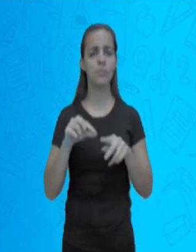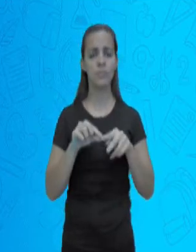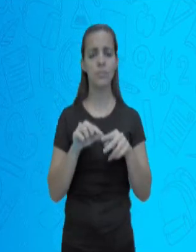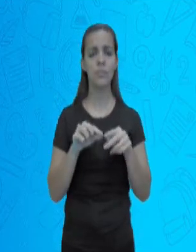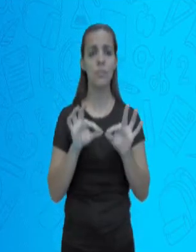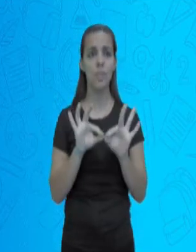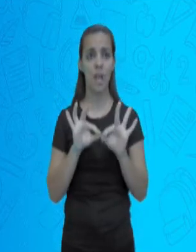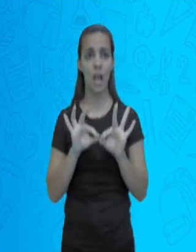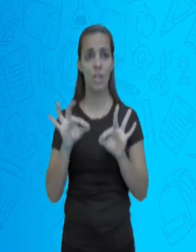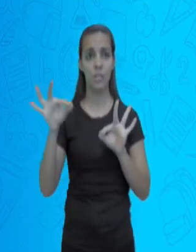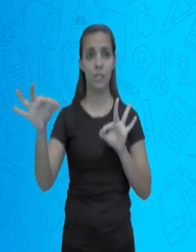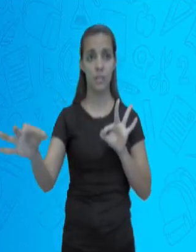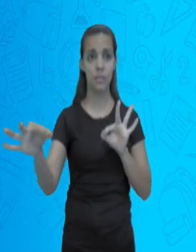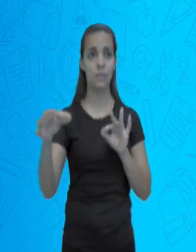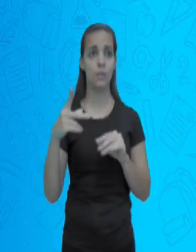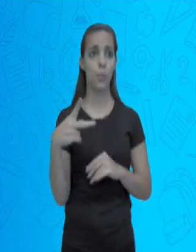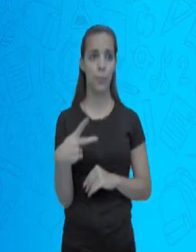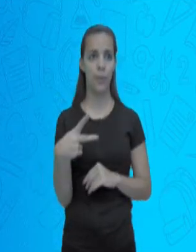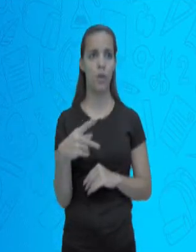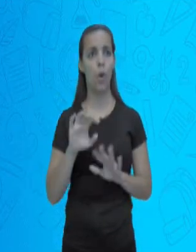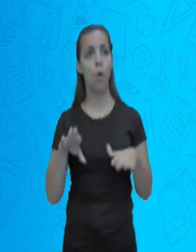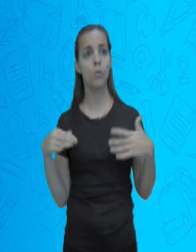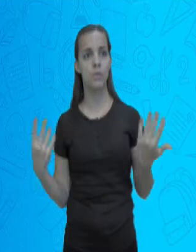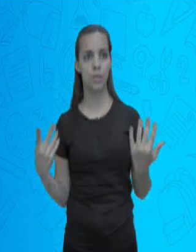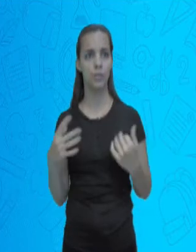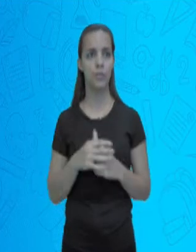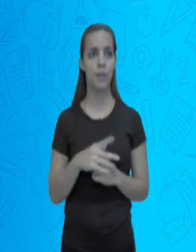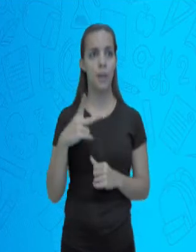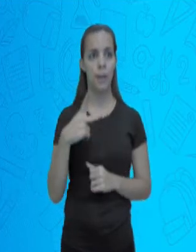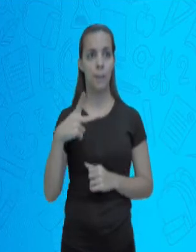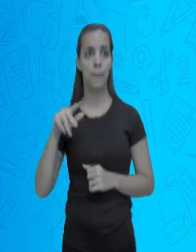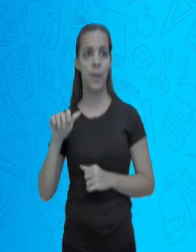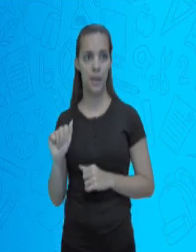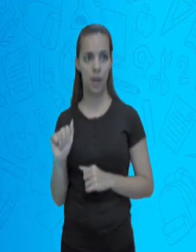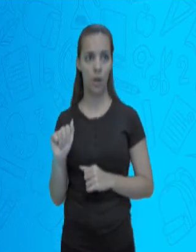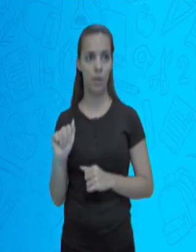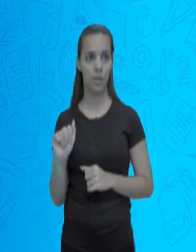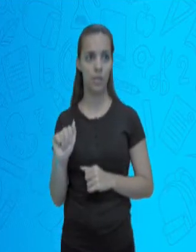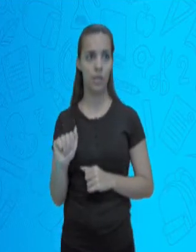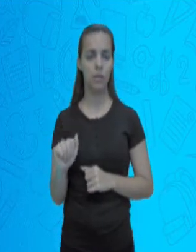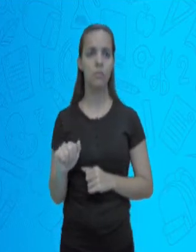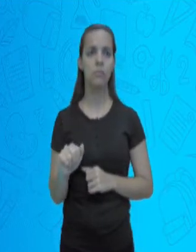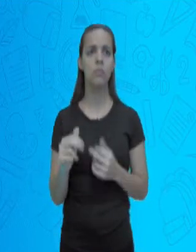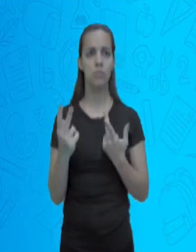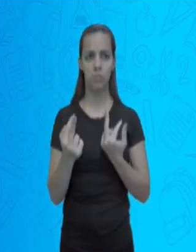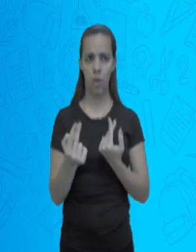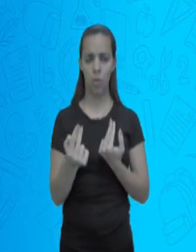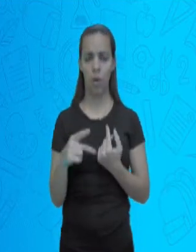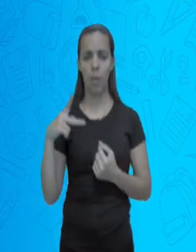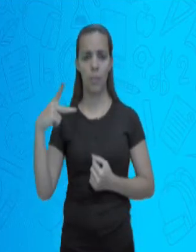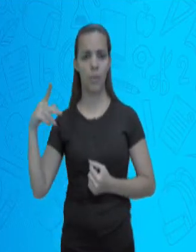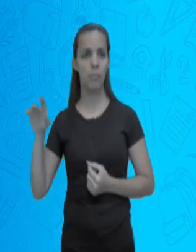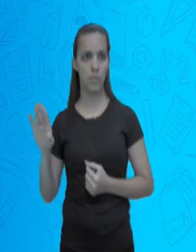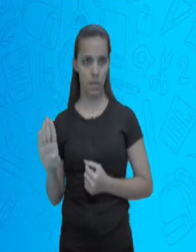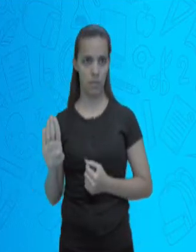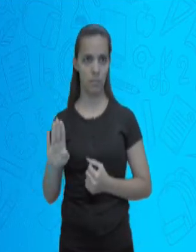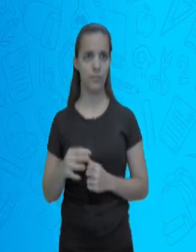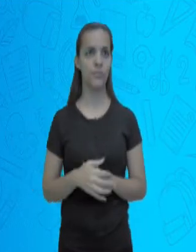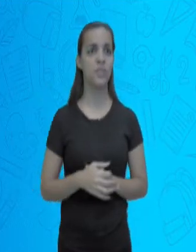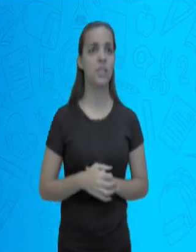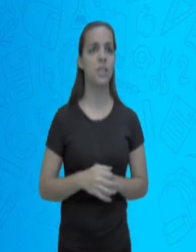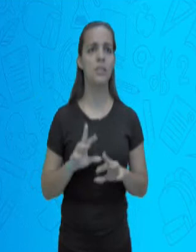São congruentes, né? Ou seja, PA é congruente a PB. Isso garante que